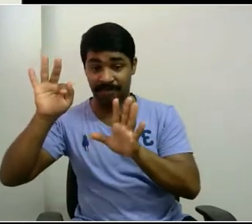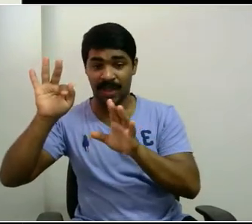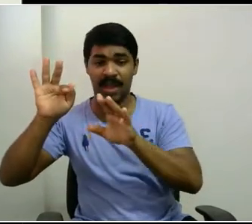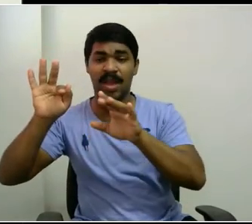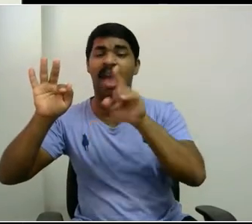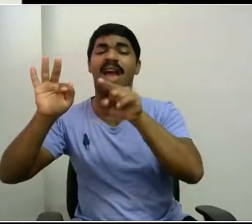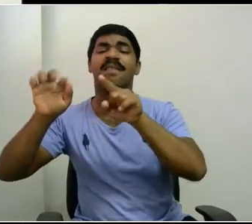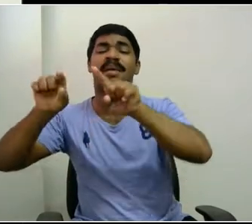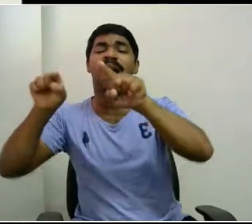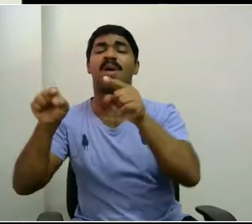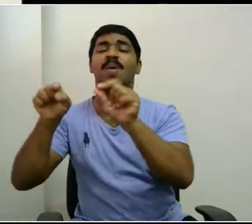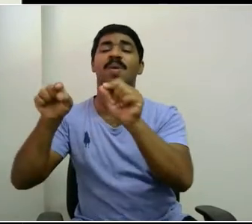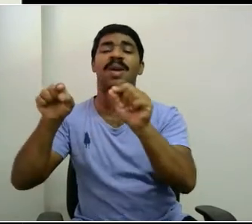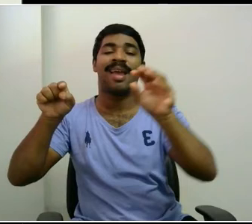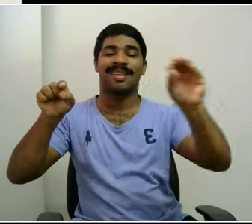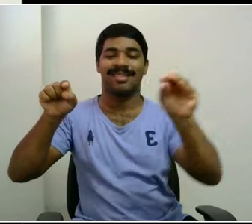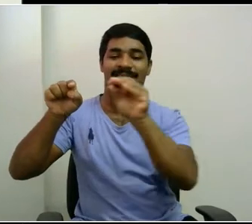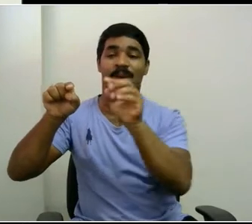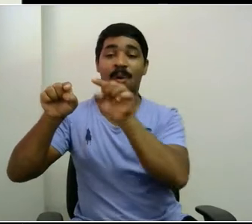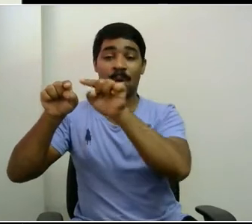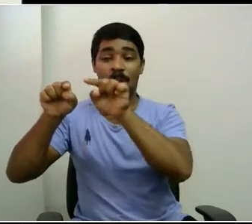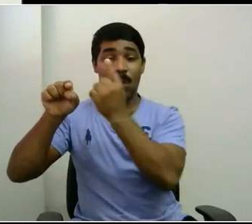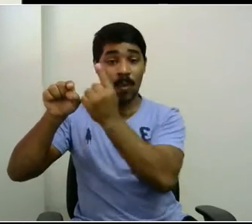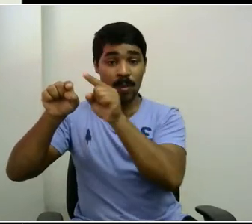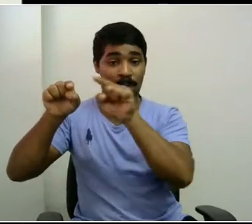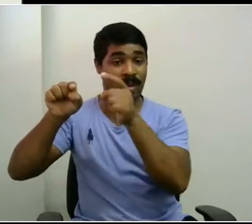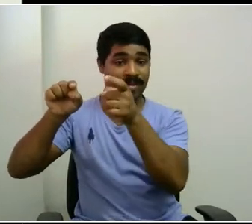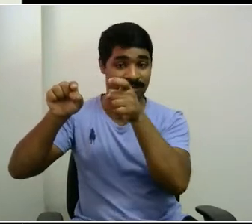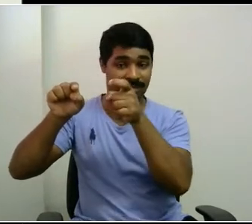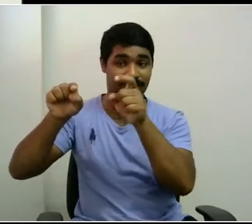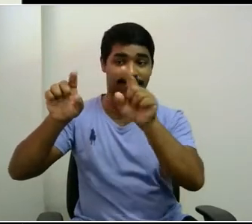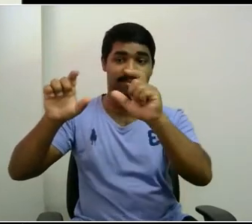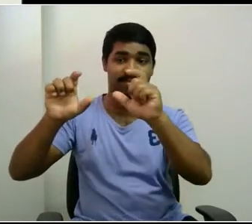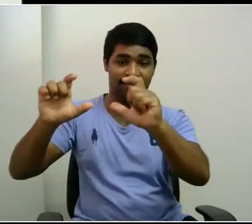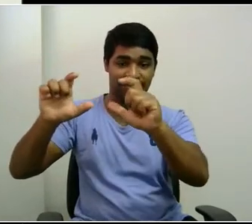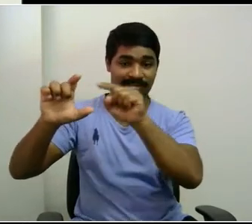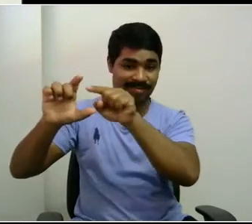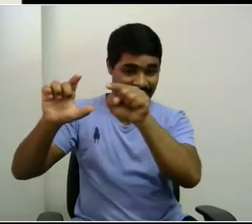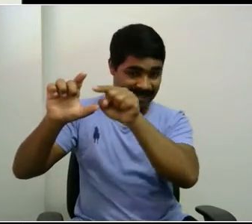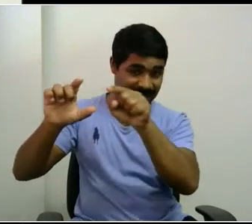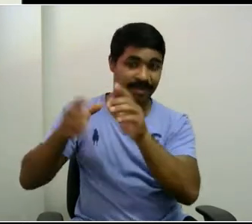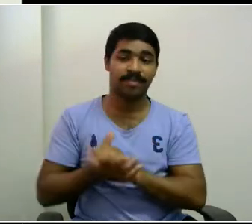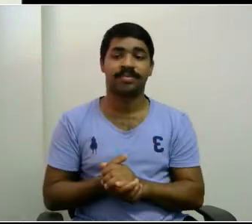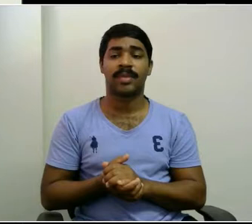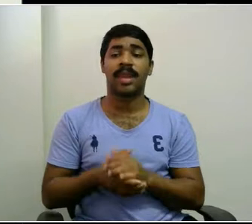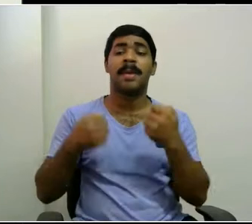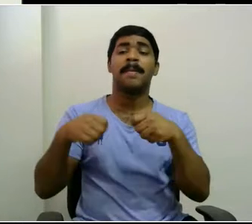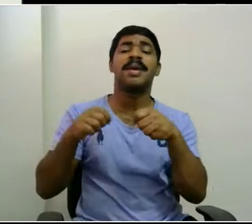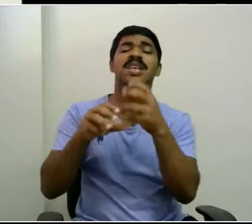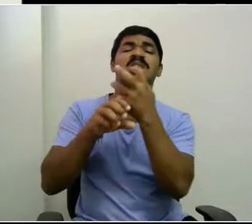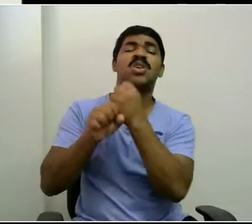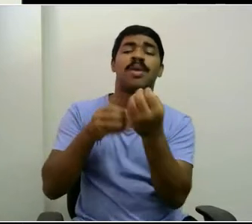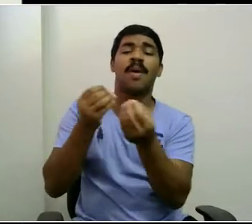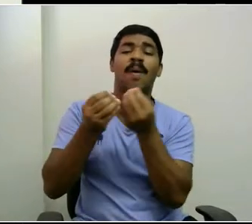1 menos x. Então, 1 menos x. Isso aqui dá quanto, né? Então, você vai, onde